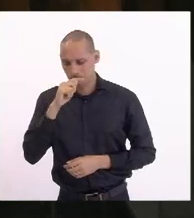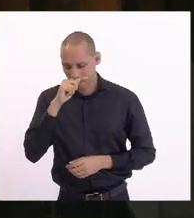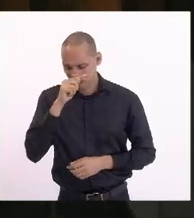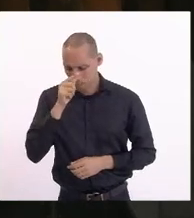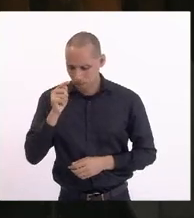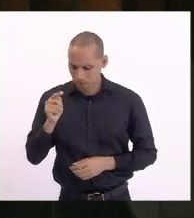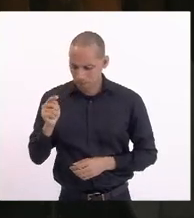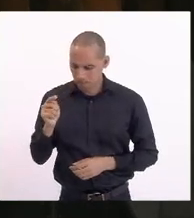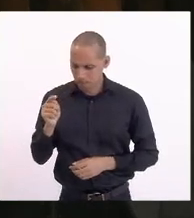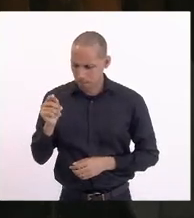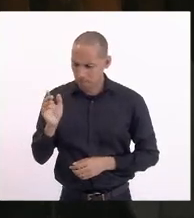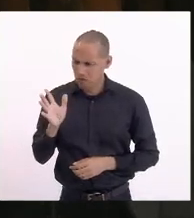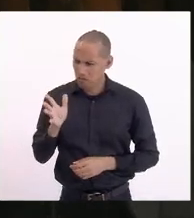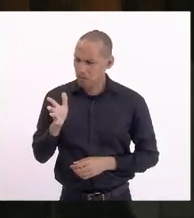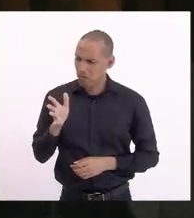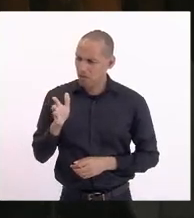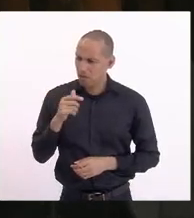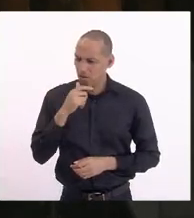Isso já vão